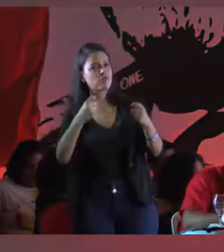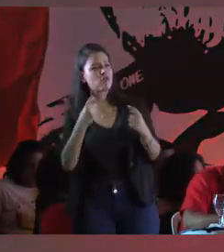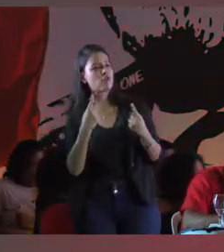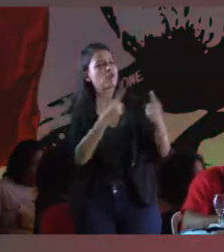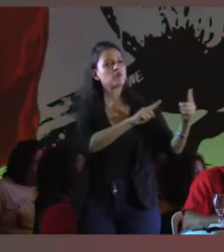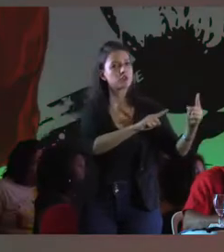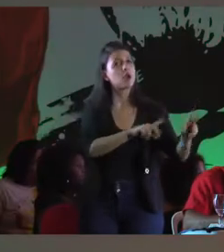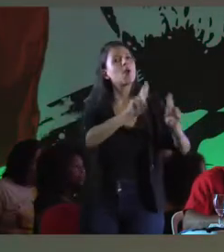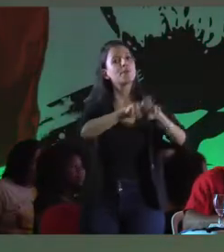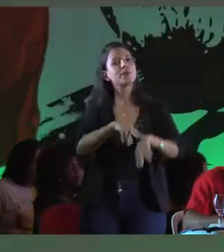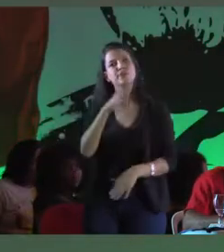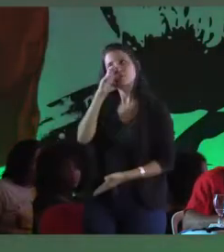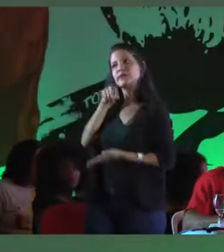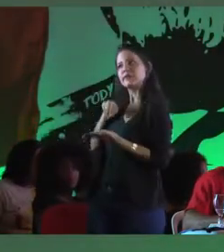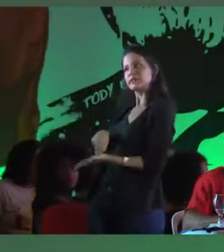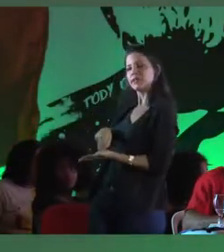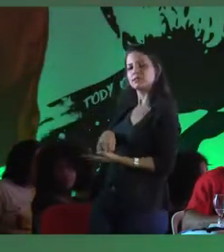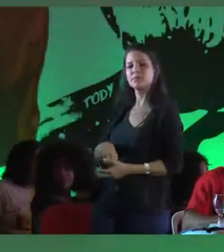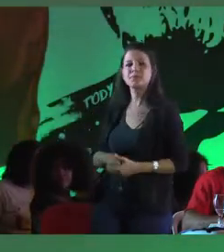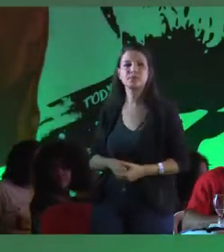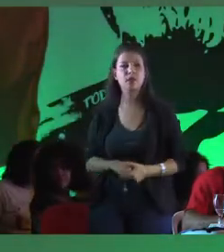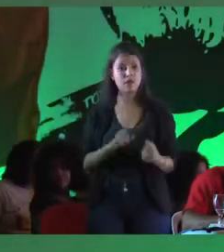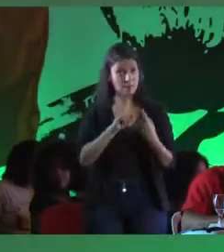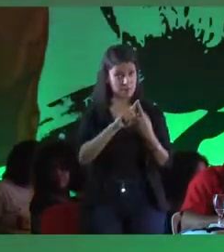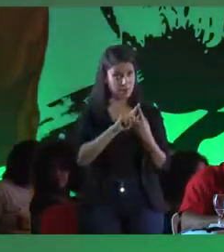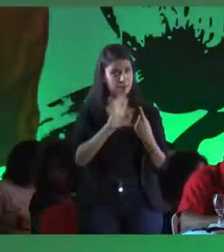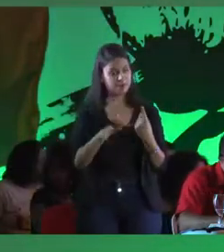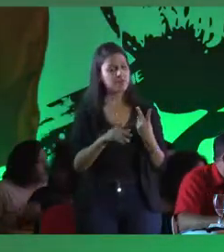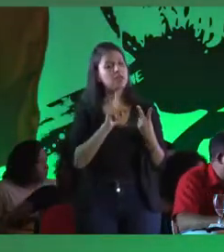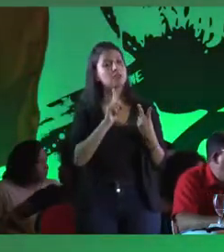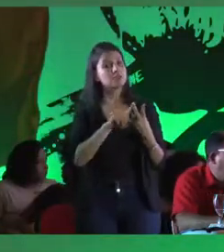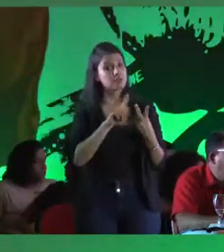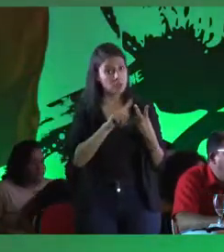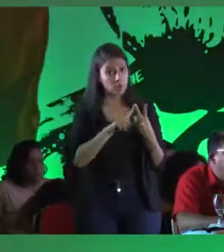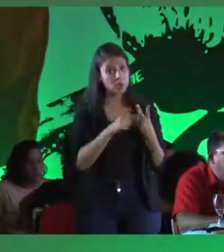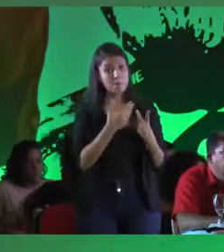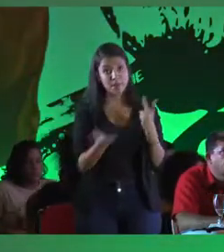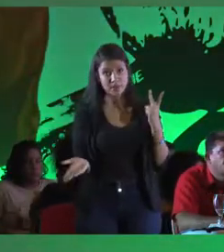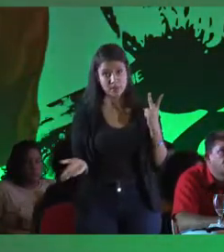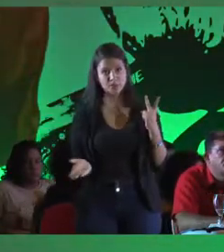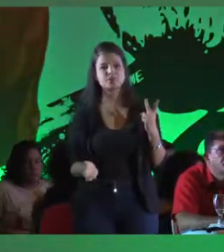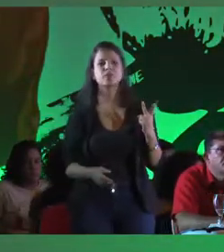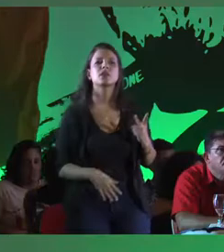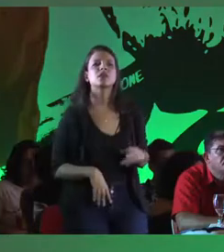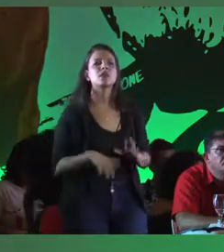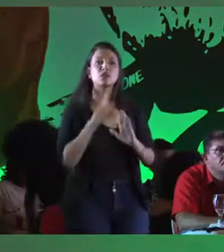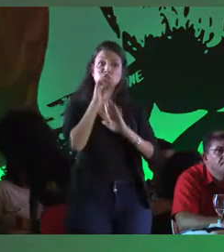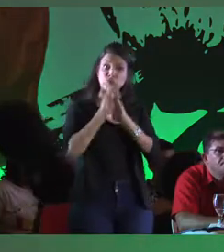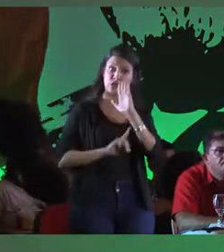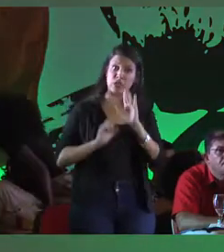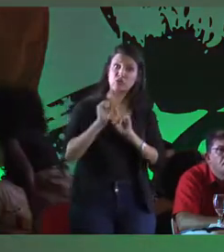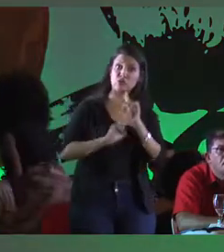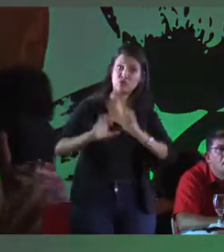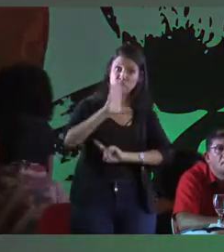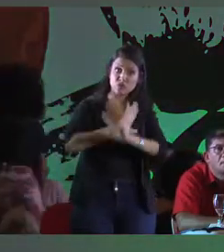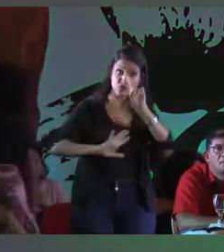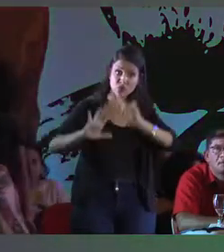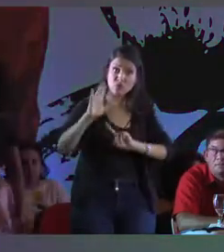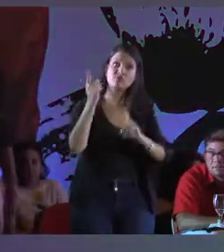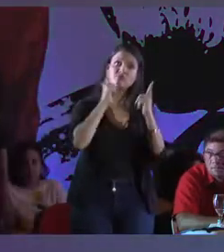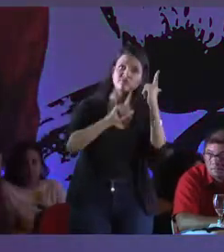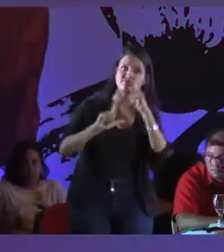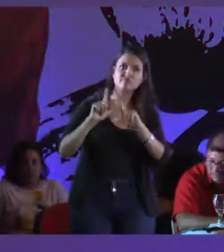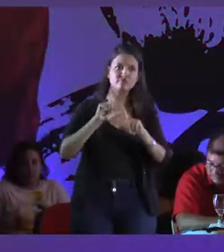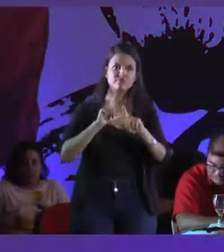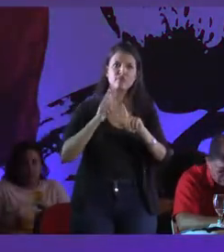O segundo pilar da nossa Constituição que está sendo desmontado. Os direitos sociais que nós conquistamos com a luta